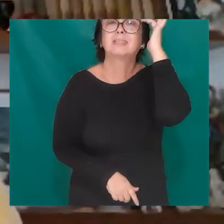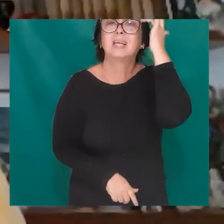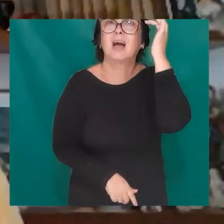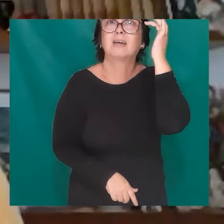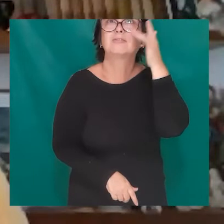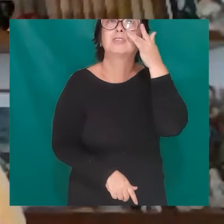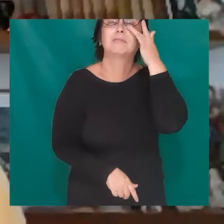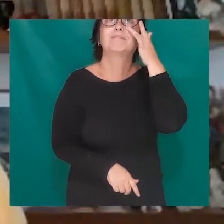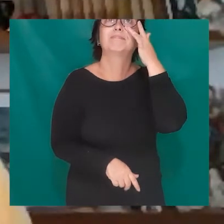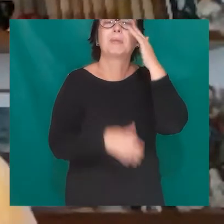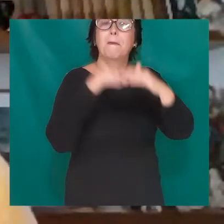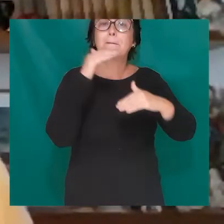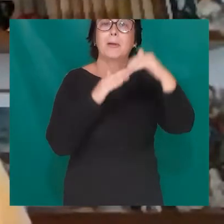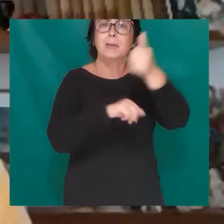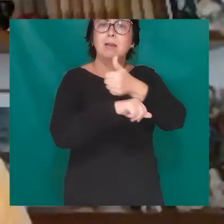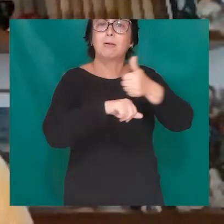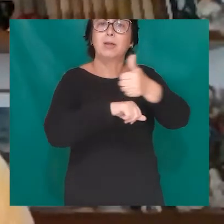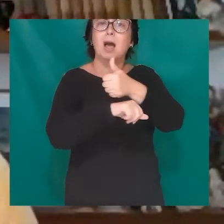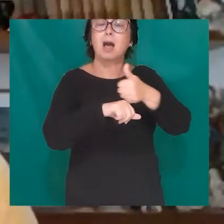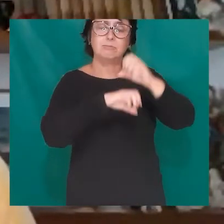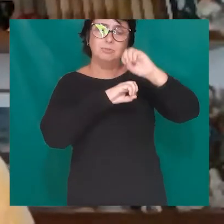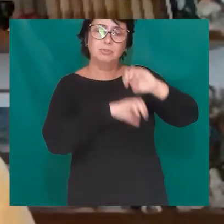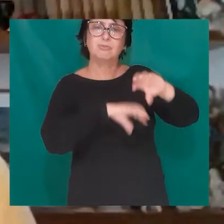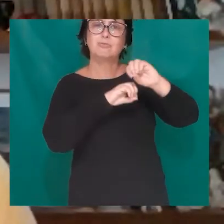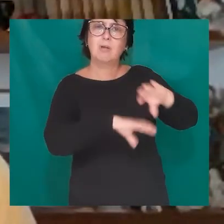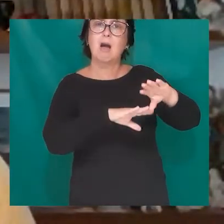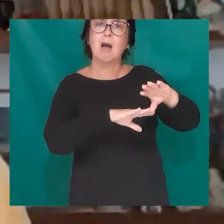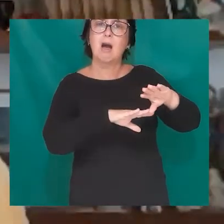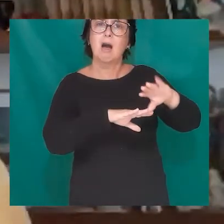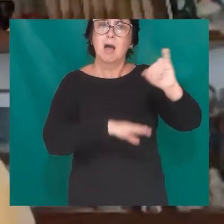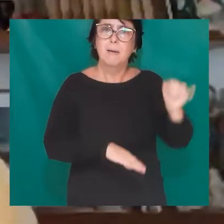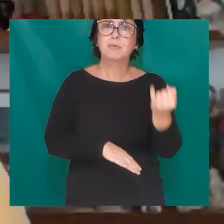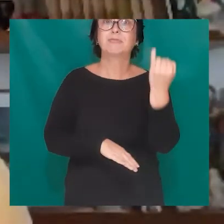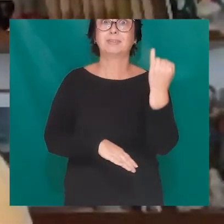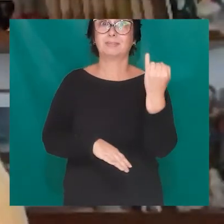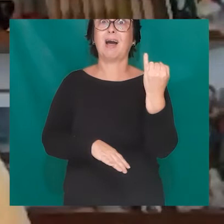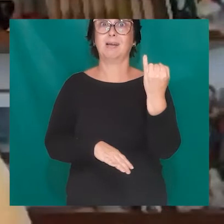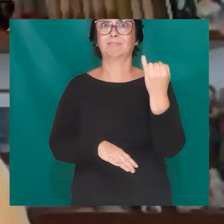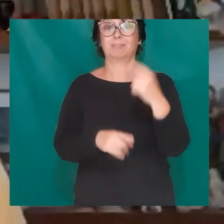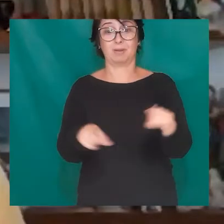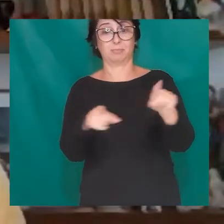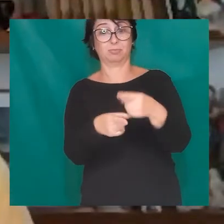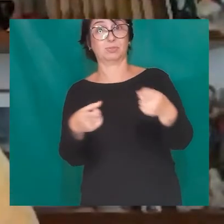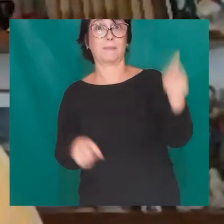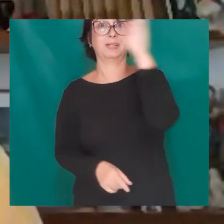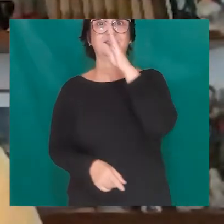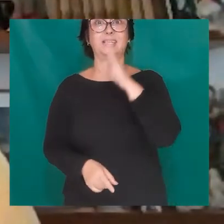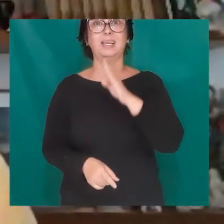forma, institucionalizado esse aprendizado, no sentido de aproveitar esse tesouro que a gente tem da música brasileira, né?